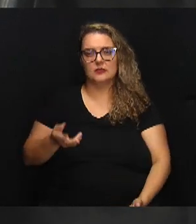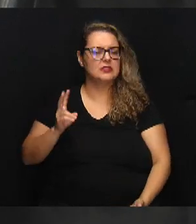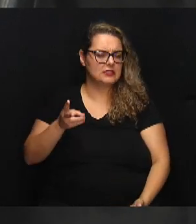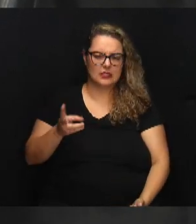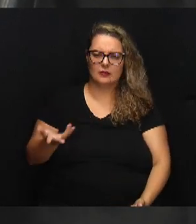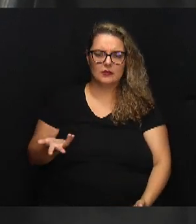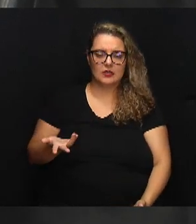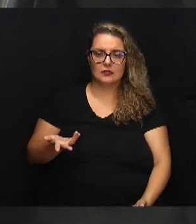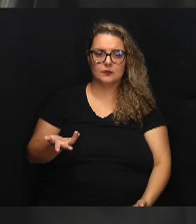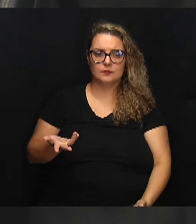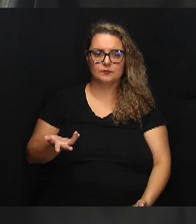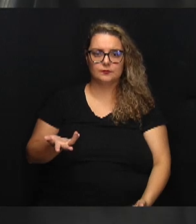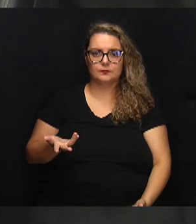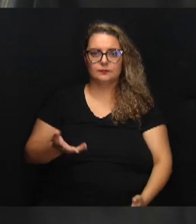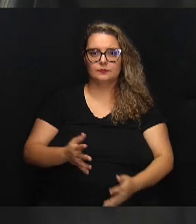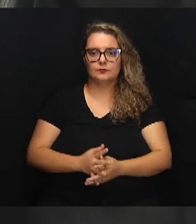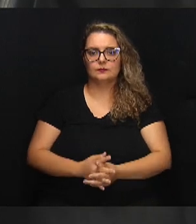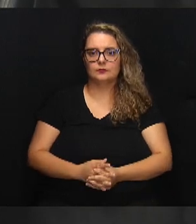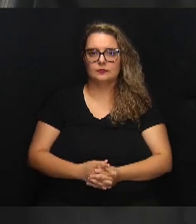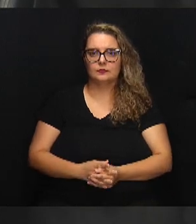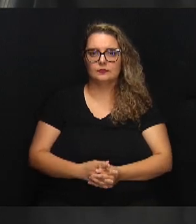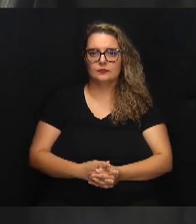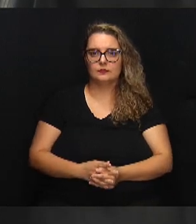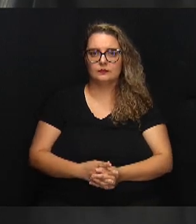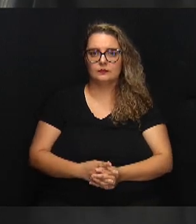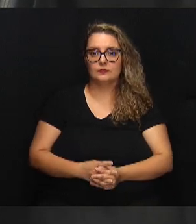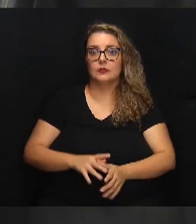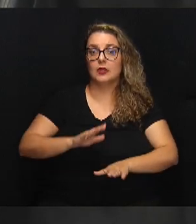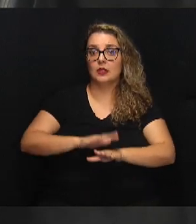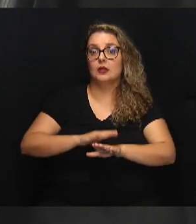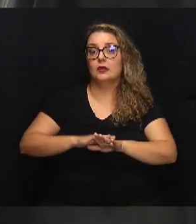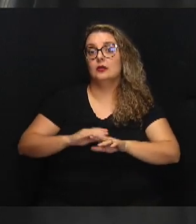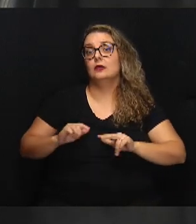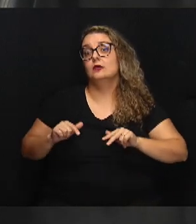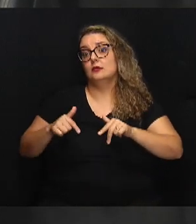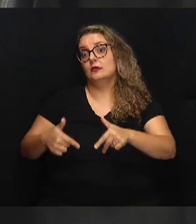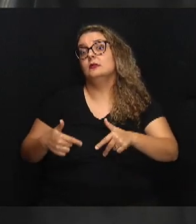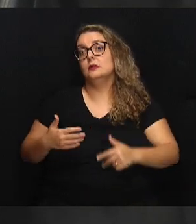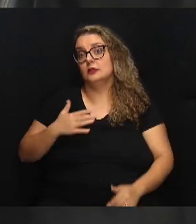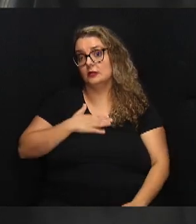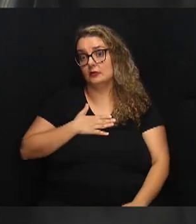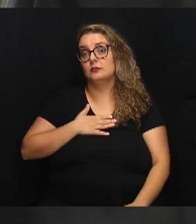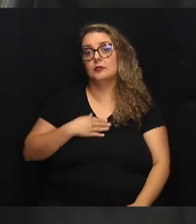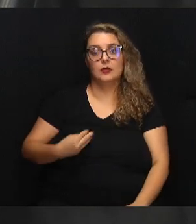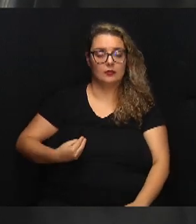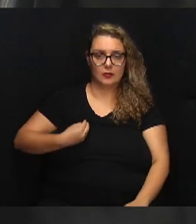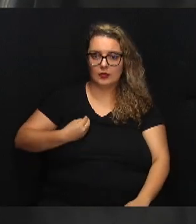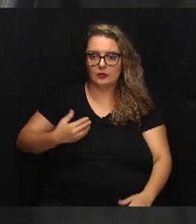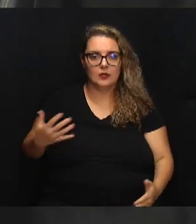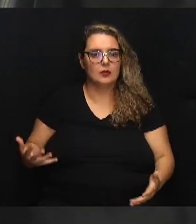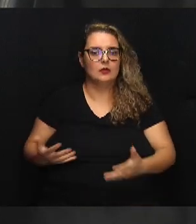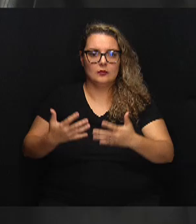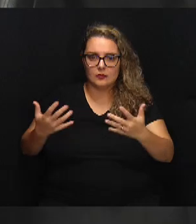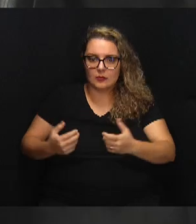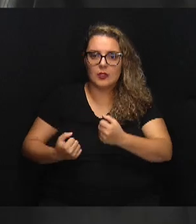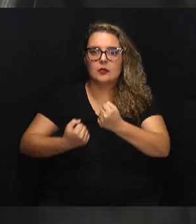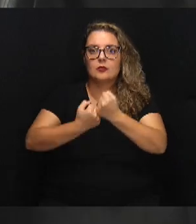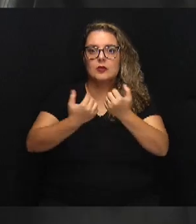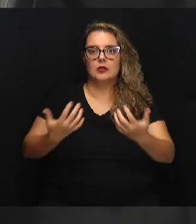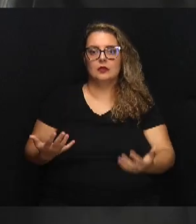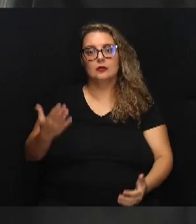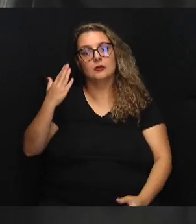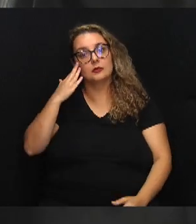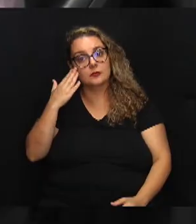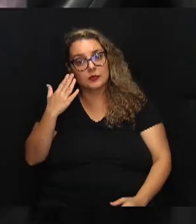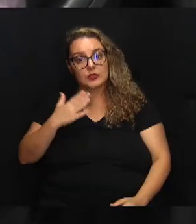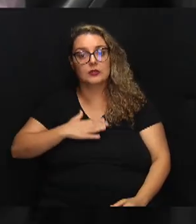né? E eles são muito ativos, assim, também na minha vida, né? Sempre me apoiando, sempre me